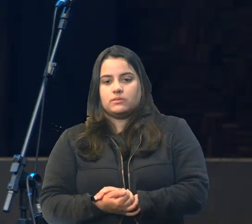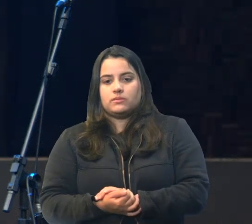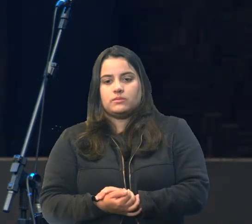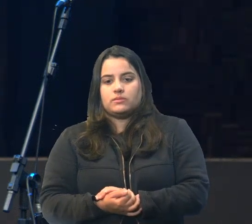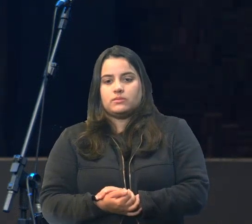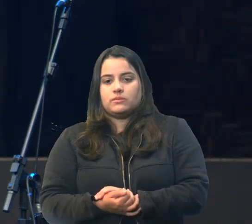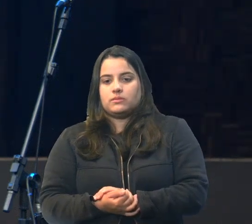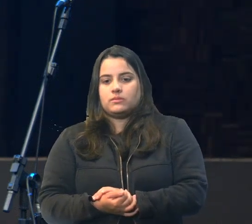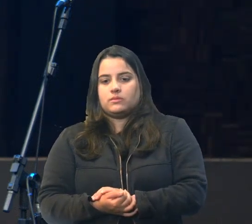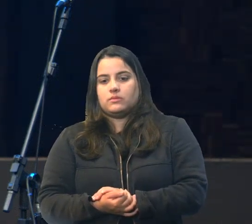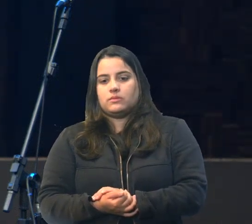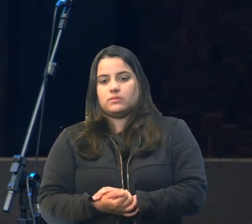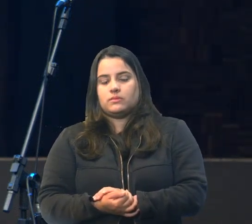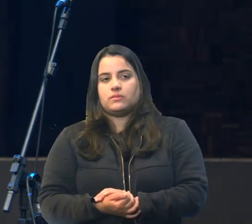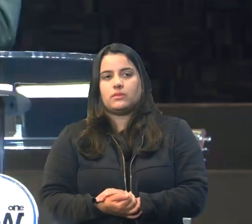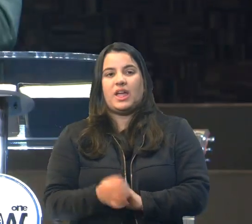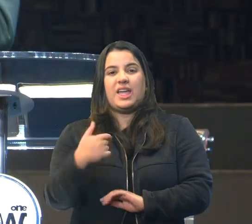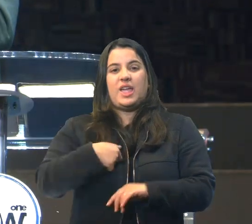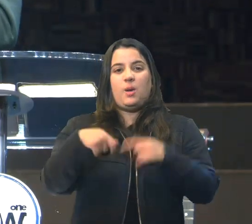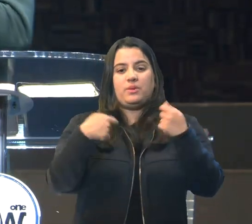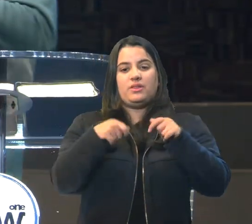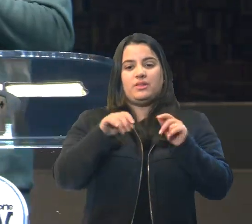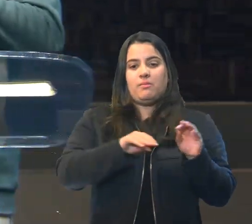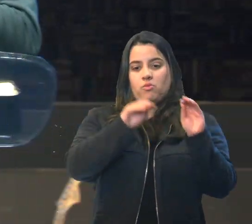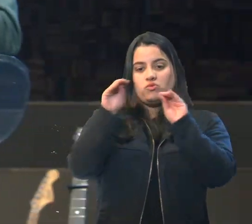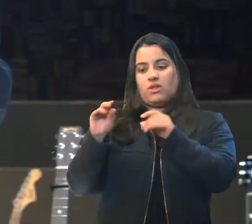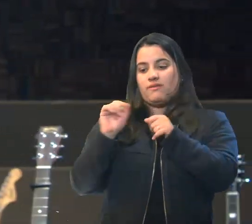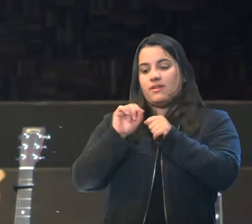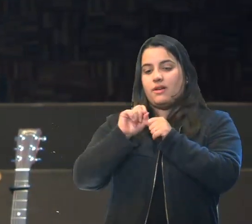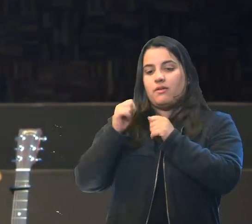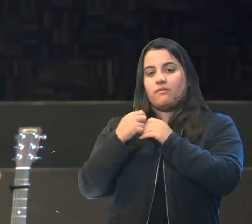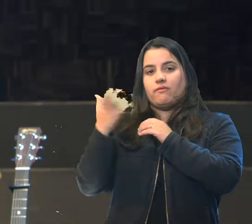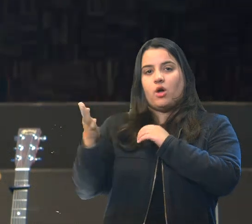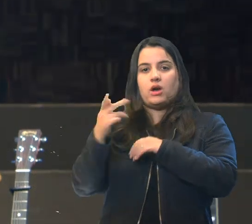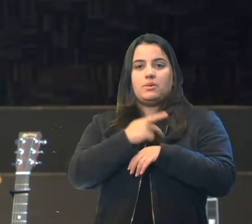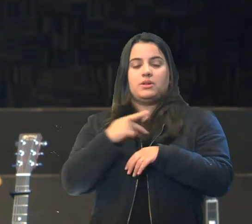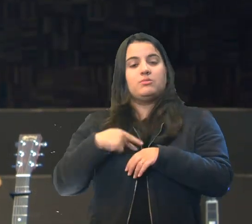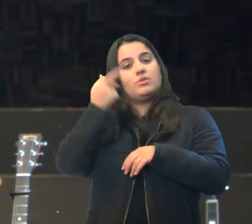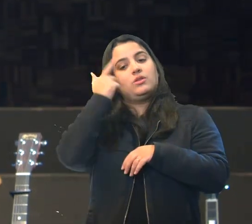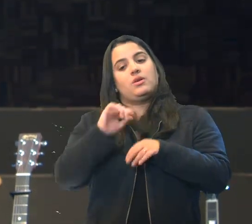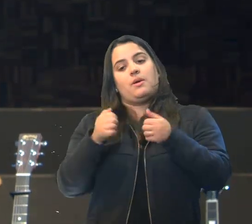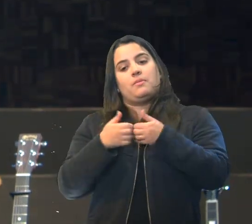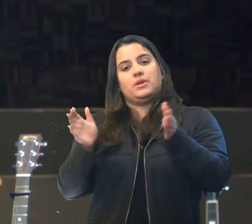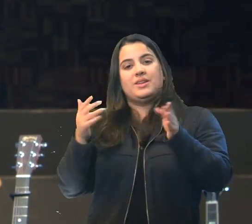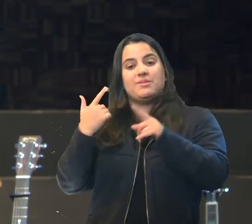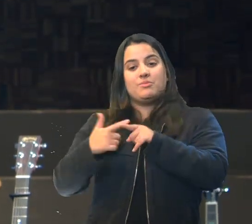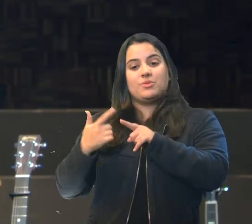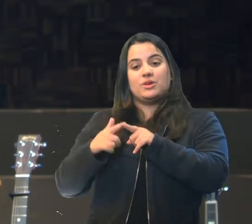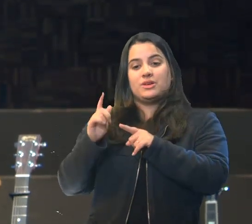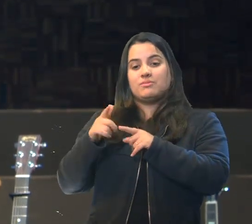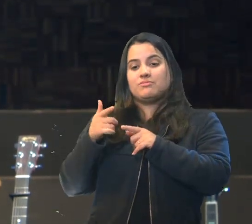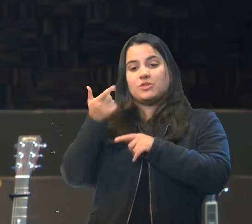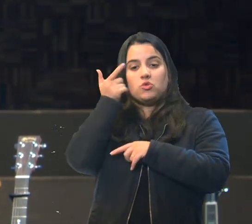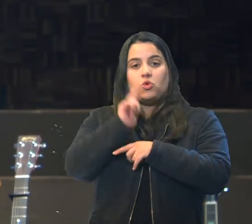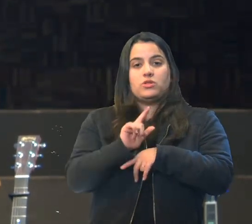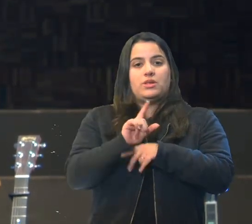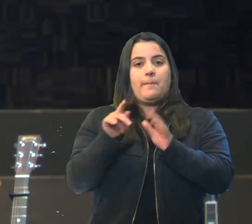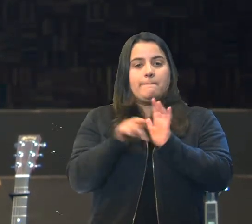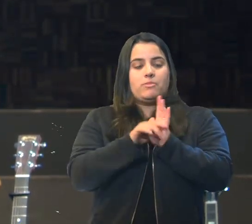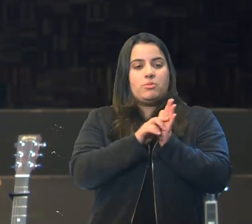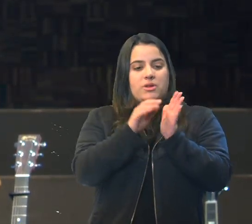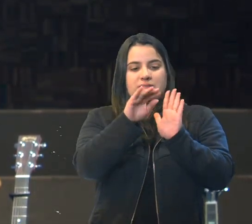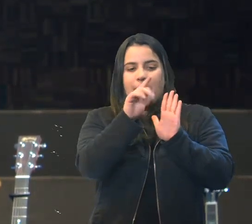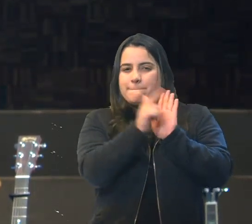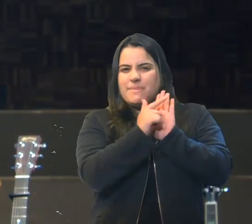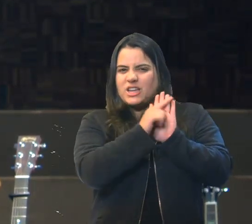Eu tive que fazer outro arquivo, fora o da pregação, para abrir a agenda dela, porque a agenda dela não cabia nas páginas do